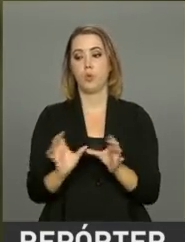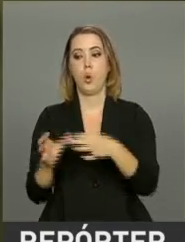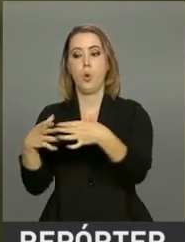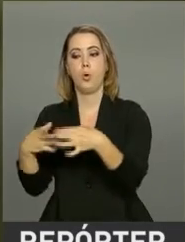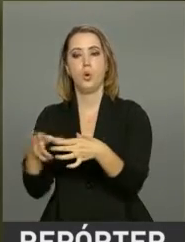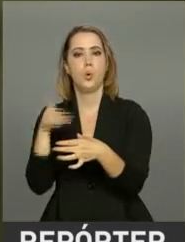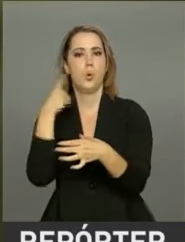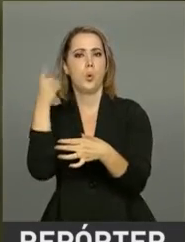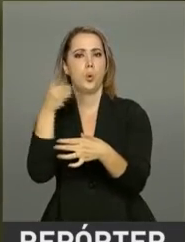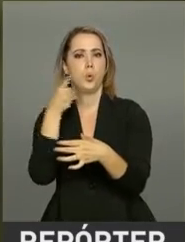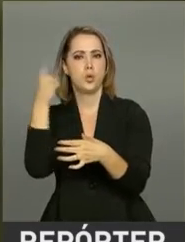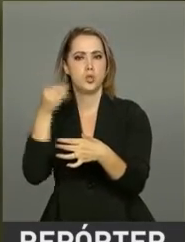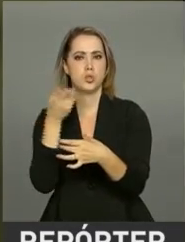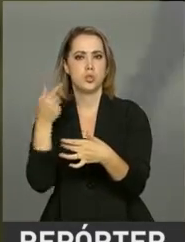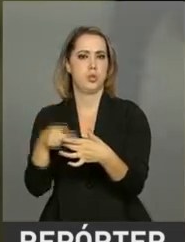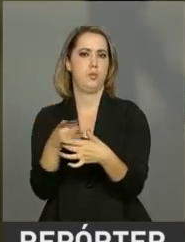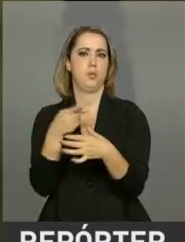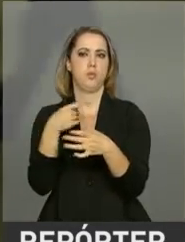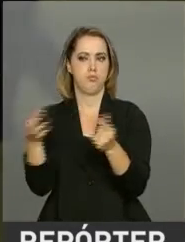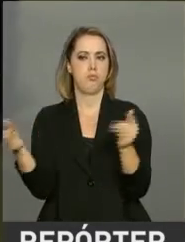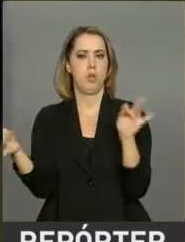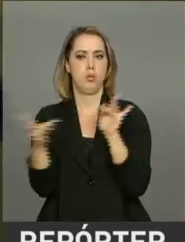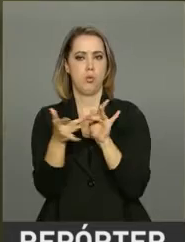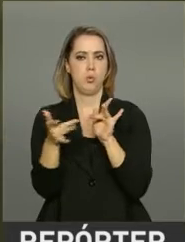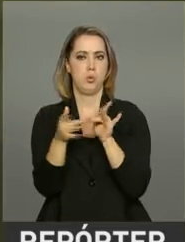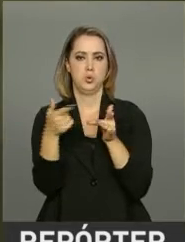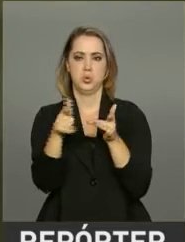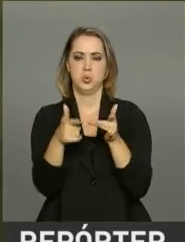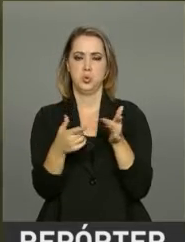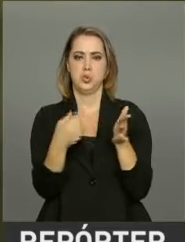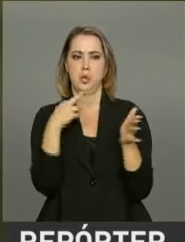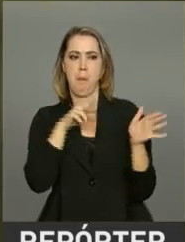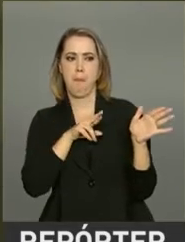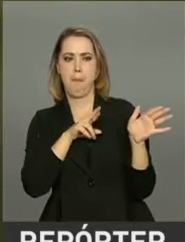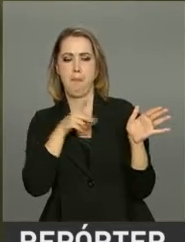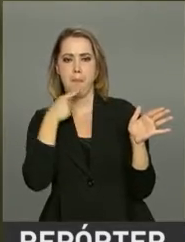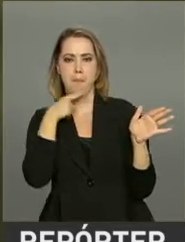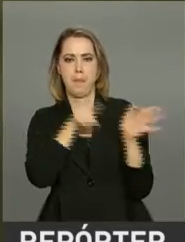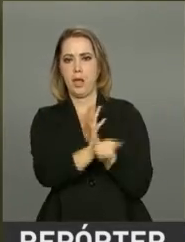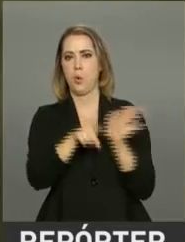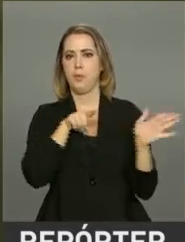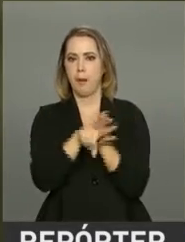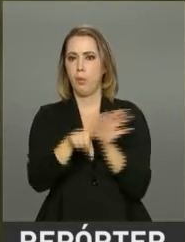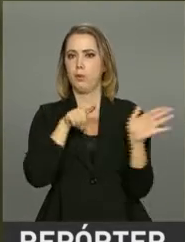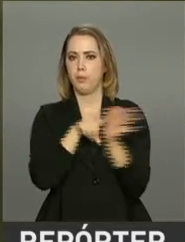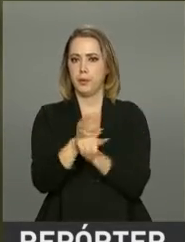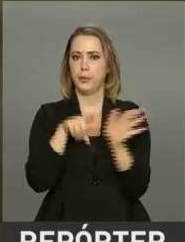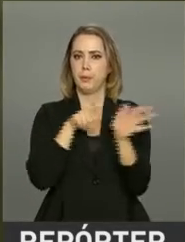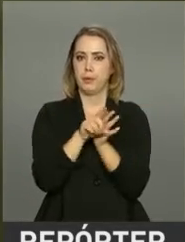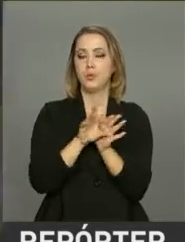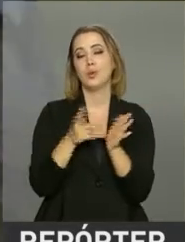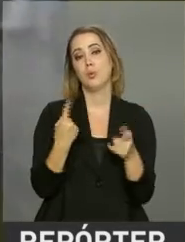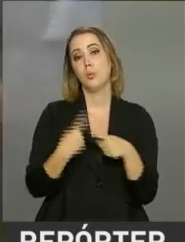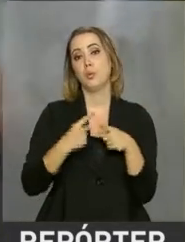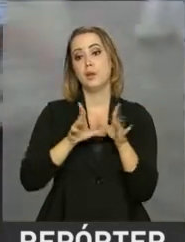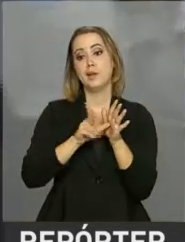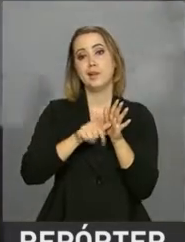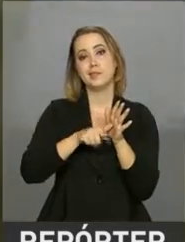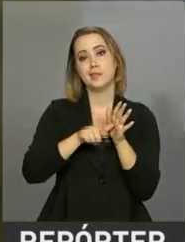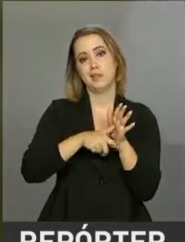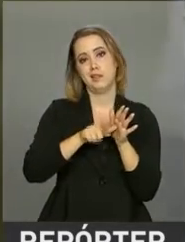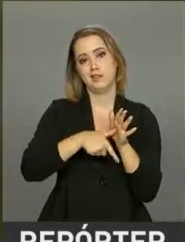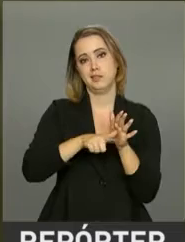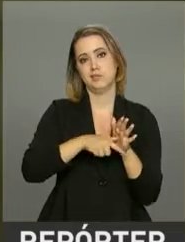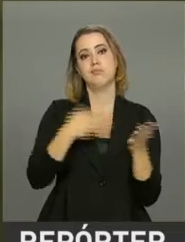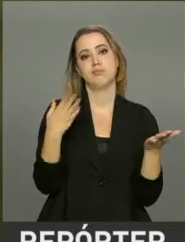consentiram em não apresentar mais requerimentos que acabam atrasando a análise e votação da